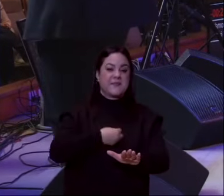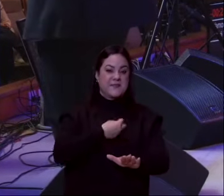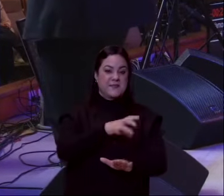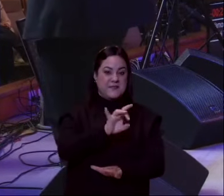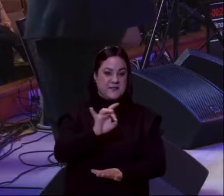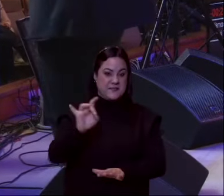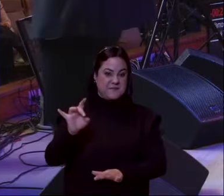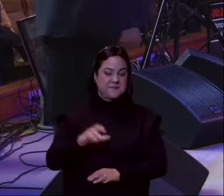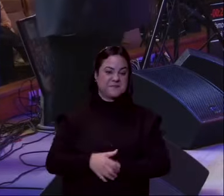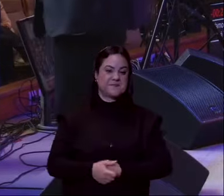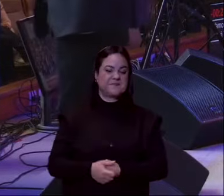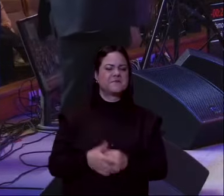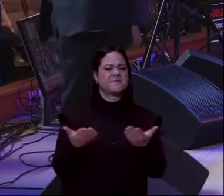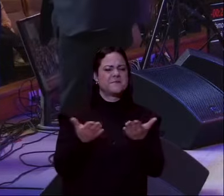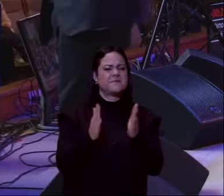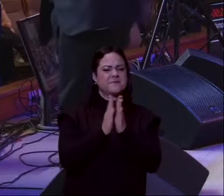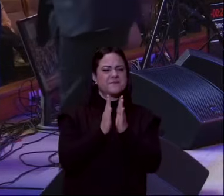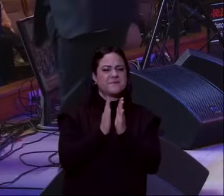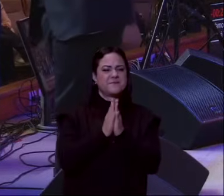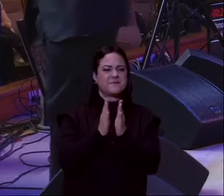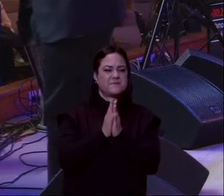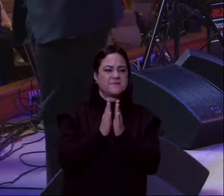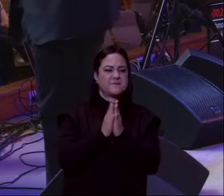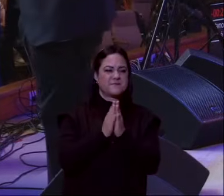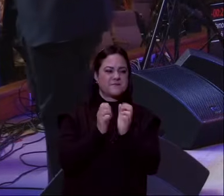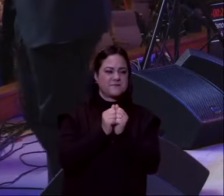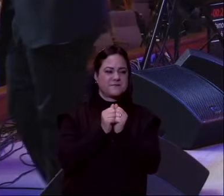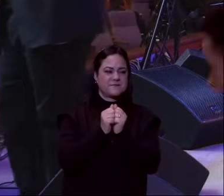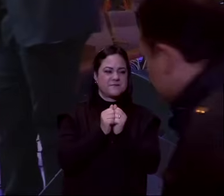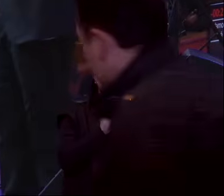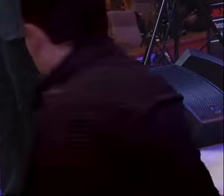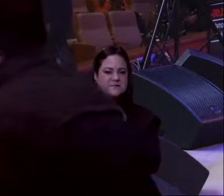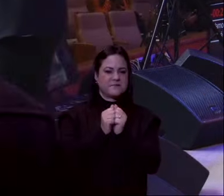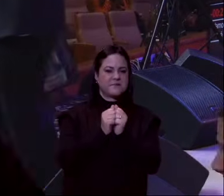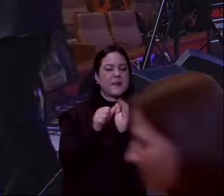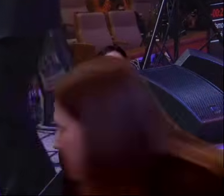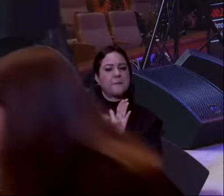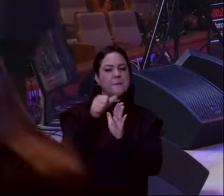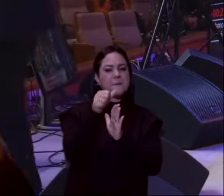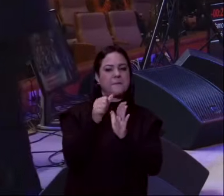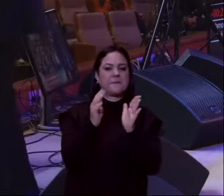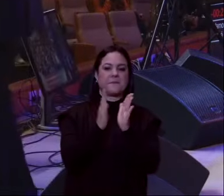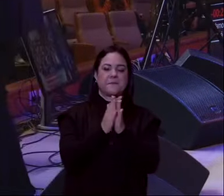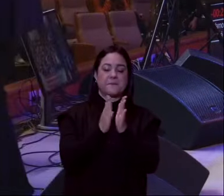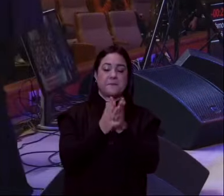vocês, tá? Então vamos orar juntos agora, tá? Então